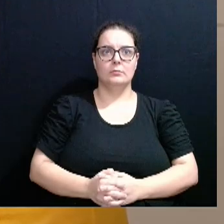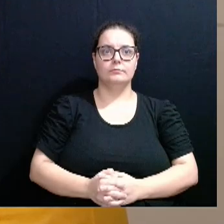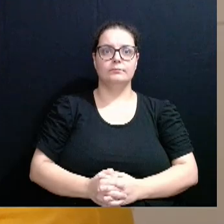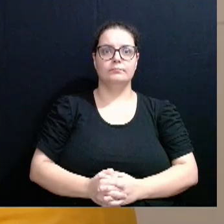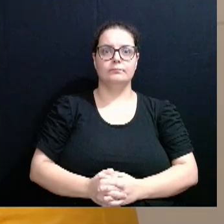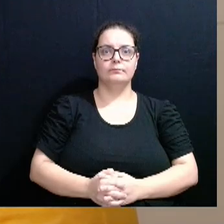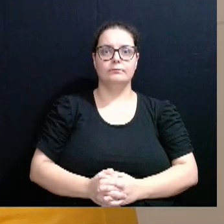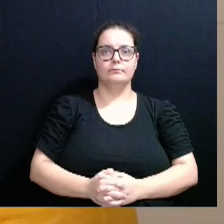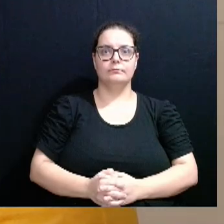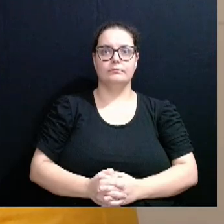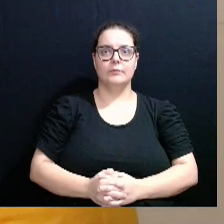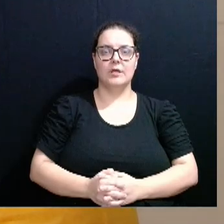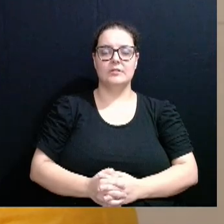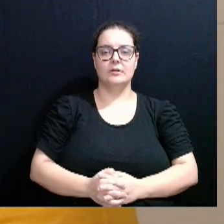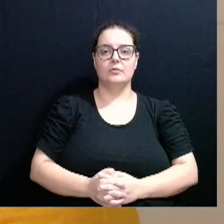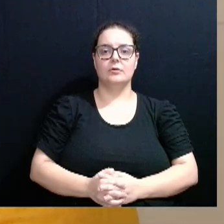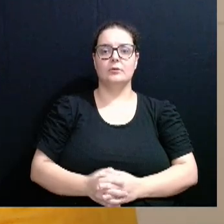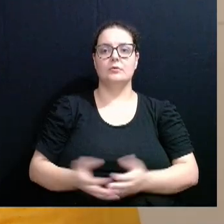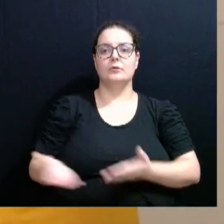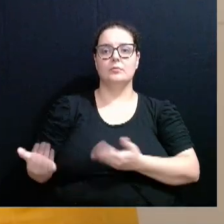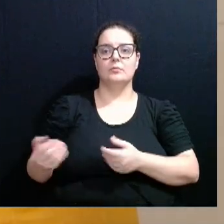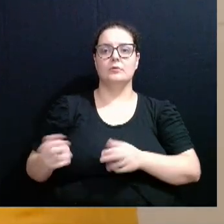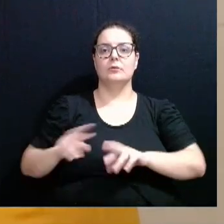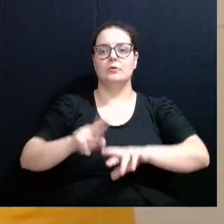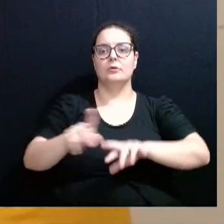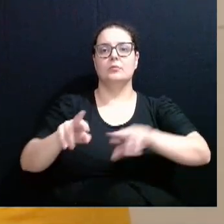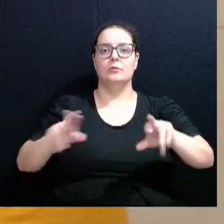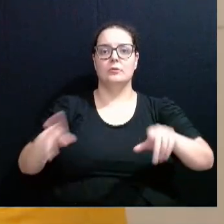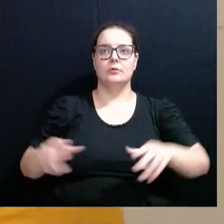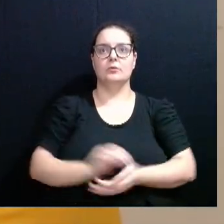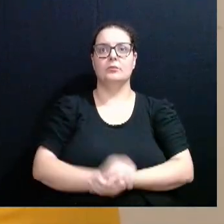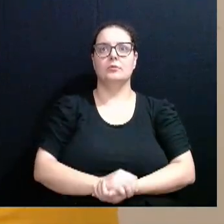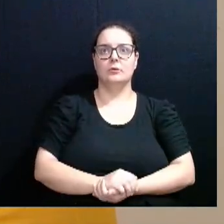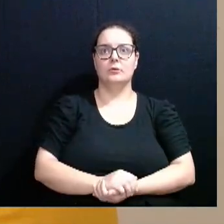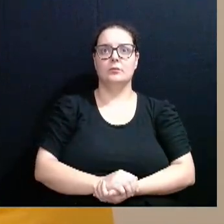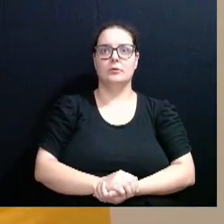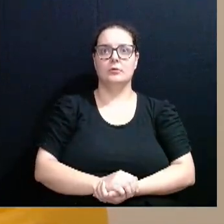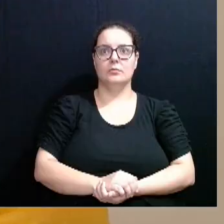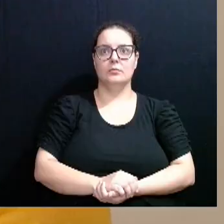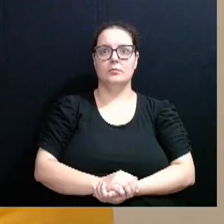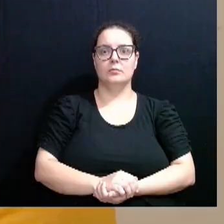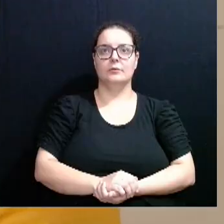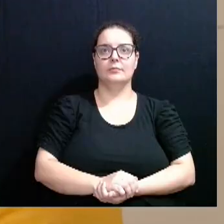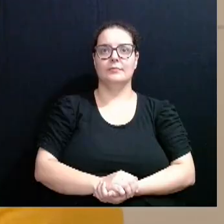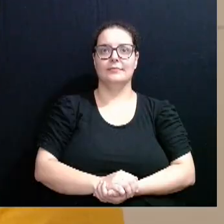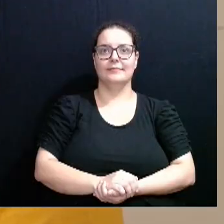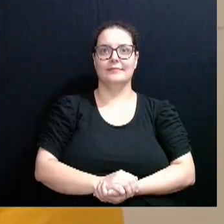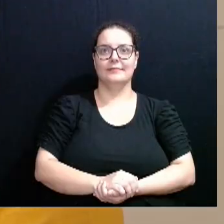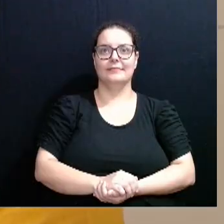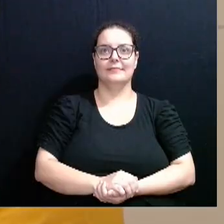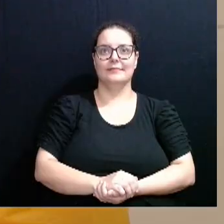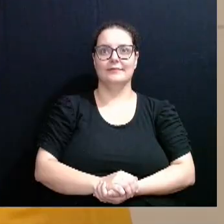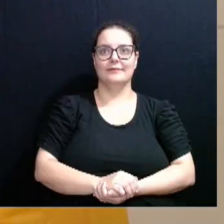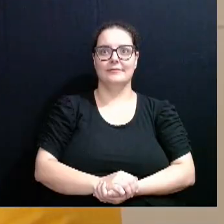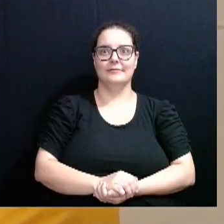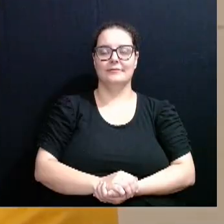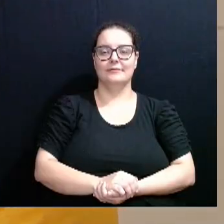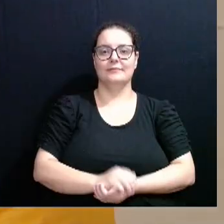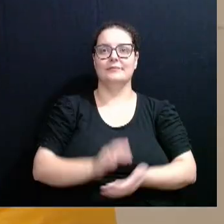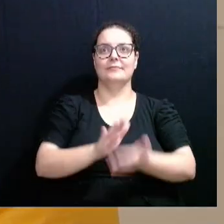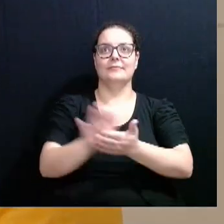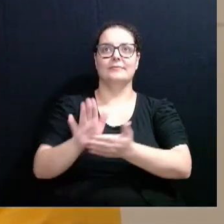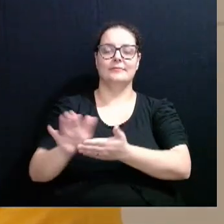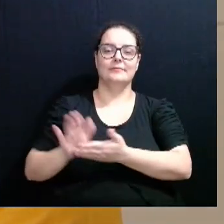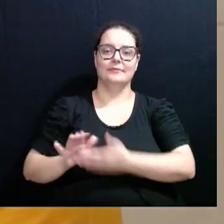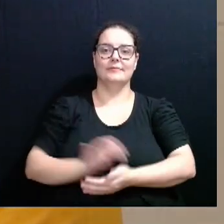E segundo, que essa parceria, esse recurso, né, que a gente busca, ele pode vir de